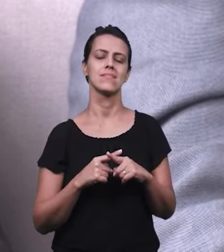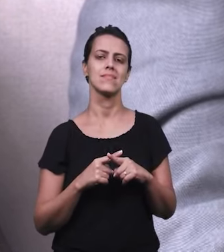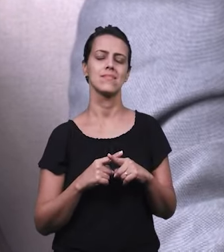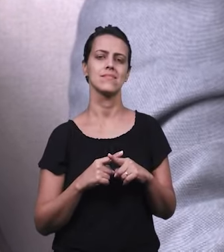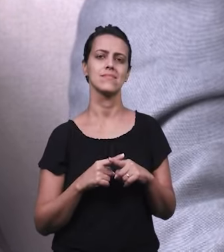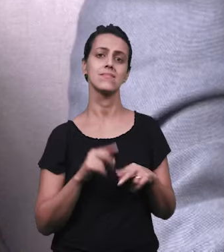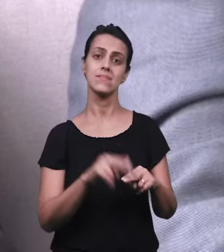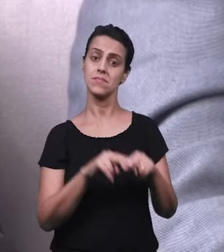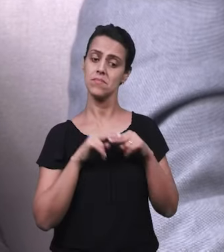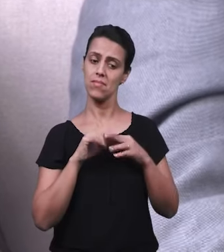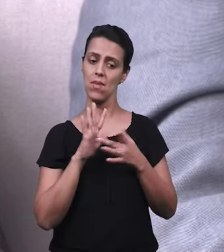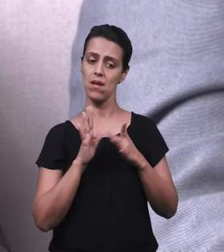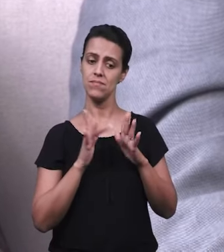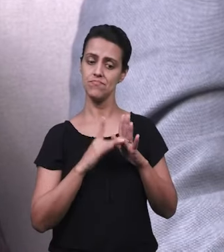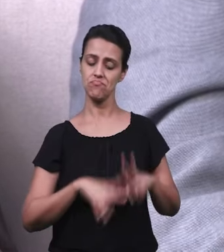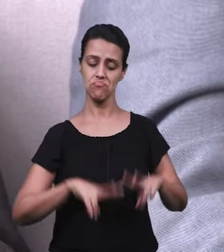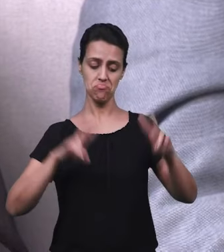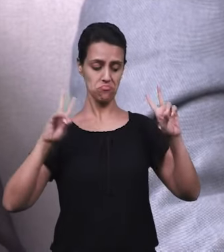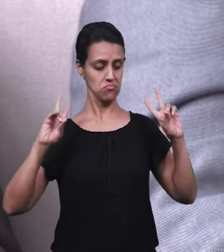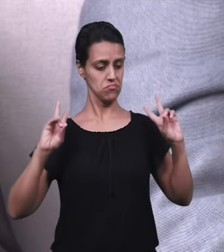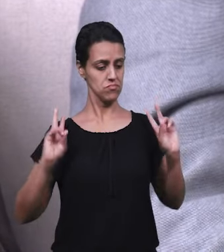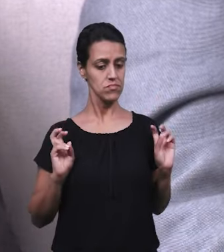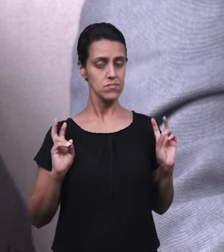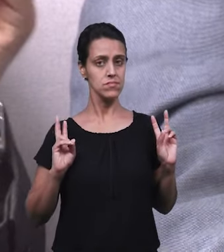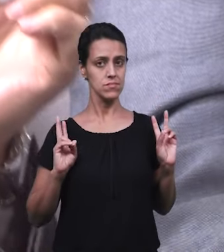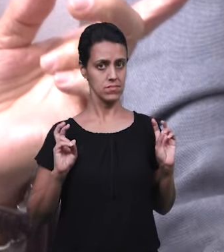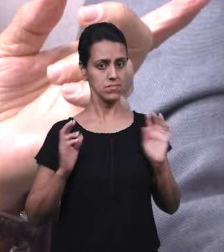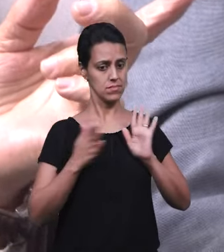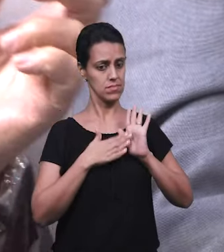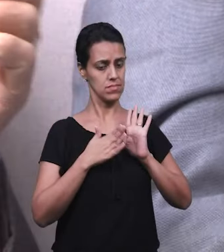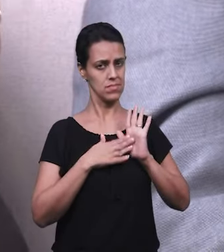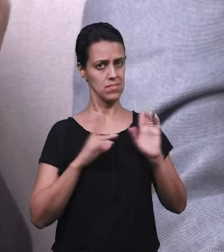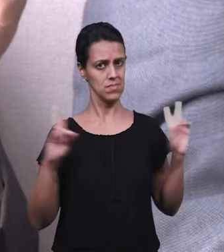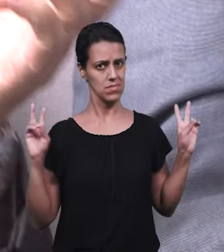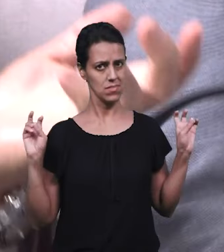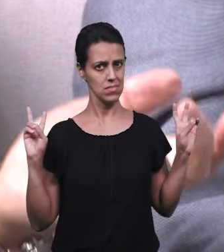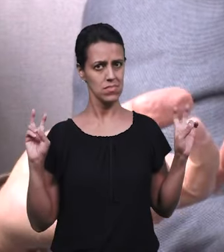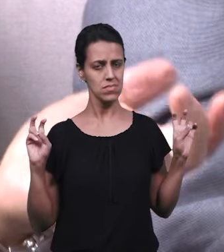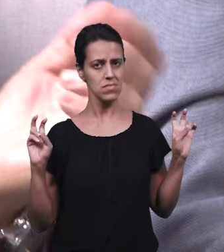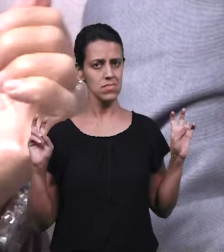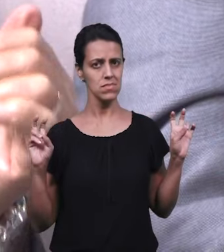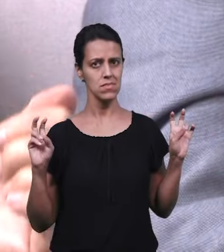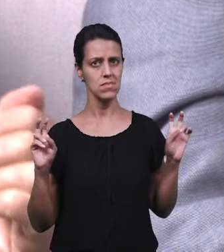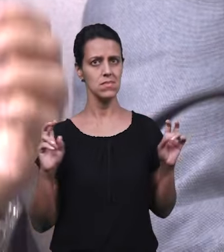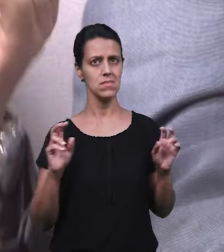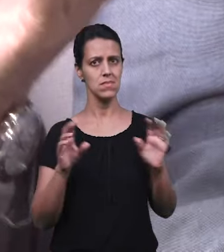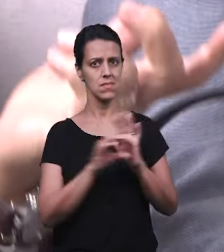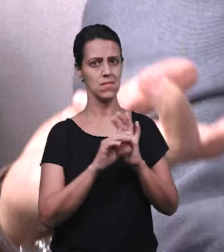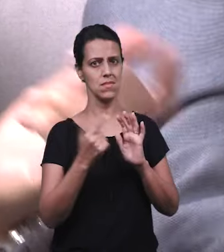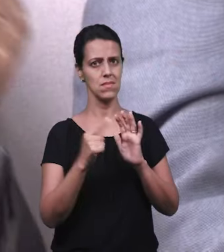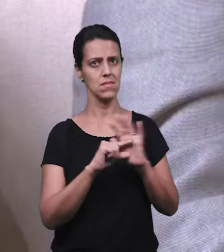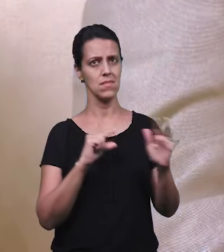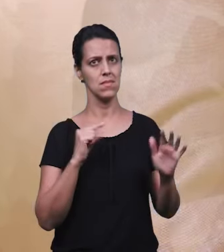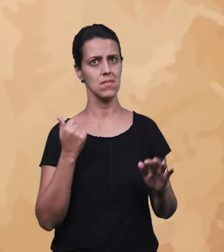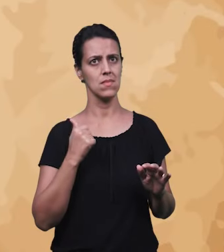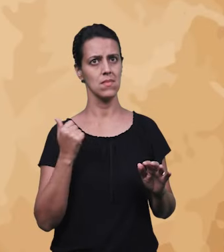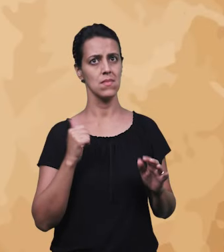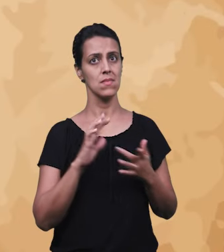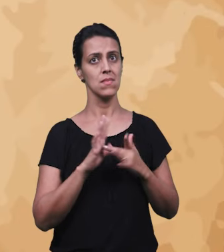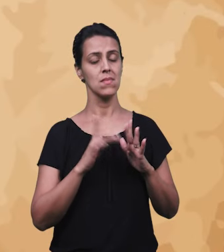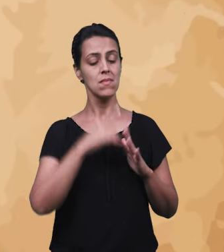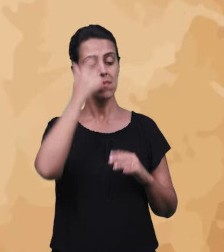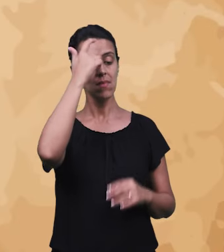o Senhor Jesus se intitula ali, como diz o capítulo 1, capítulo 2 de Apocalipse, versículo 1, que